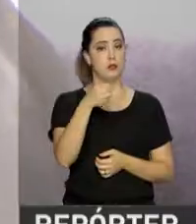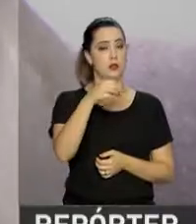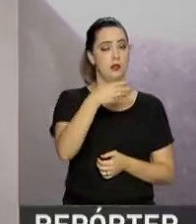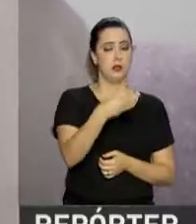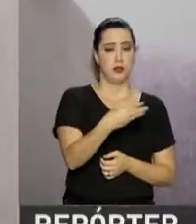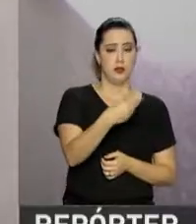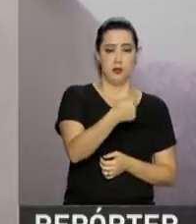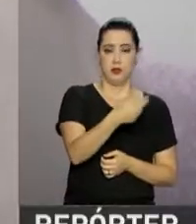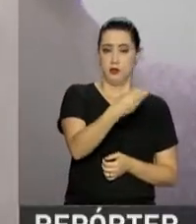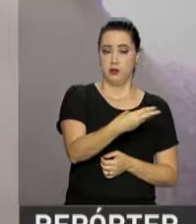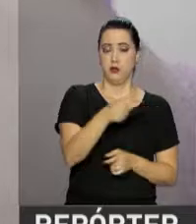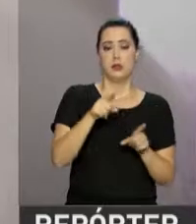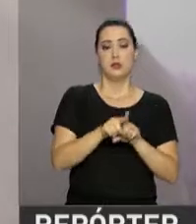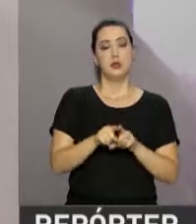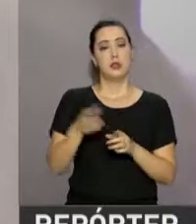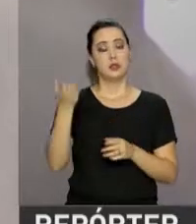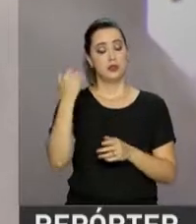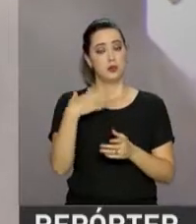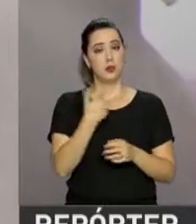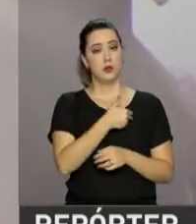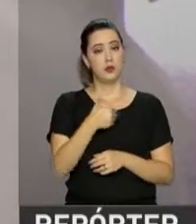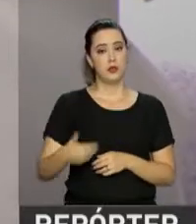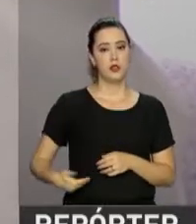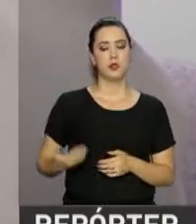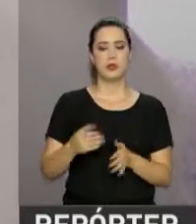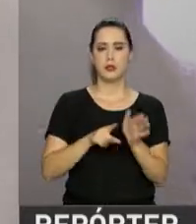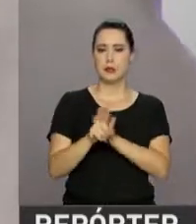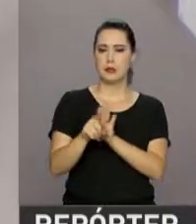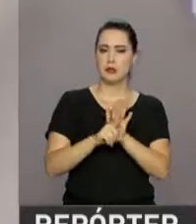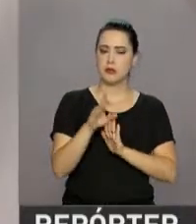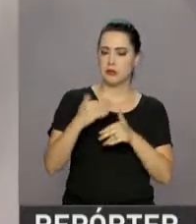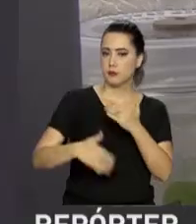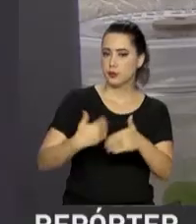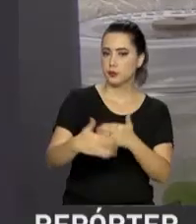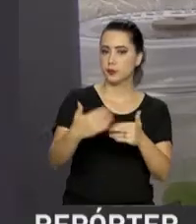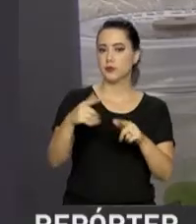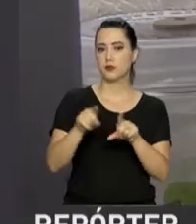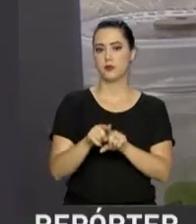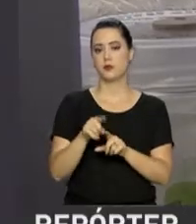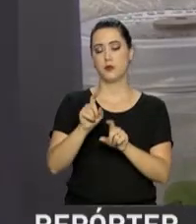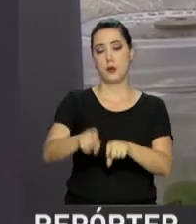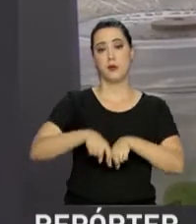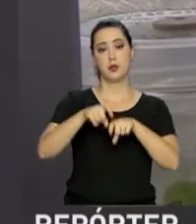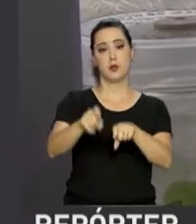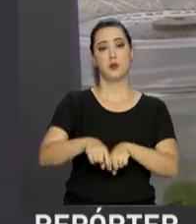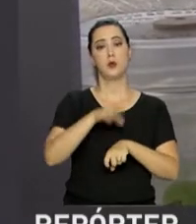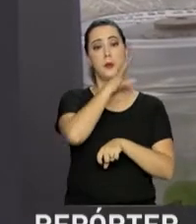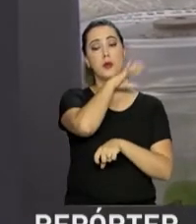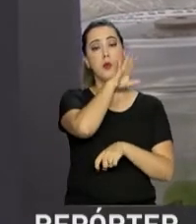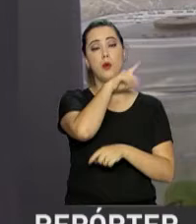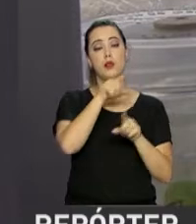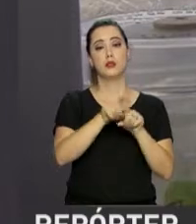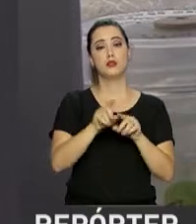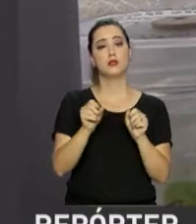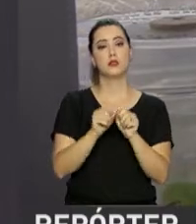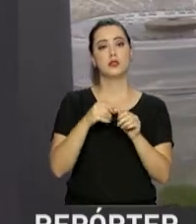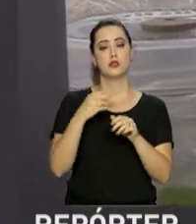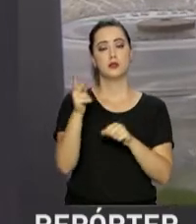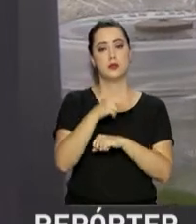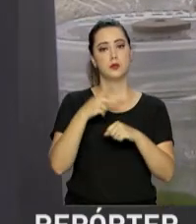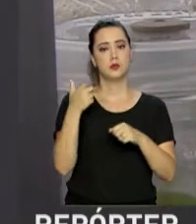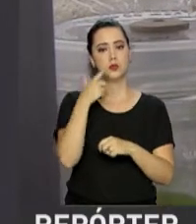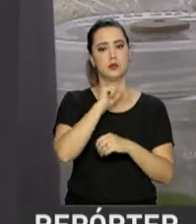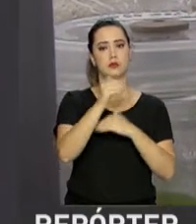época em que o governo decidiu investir em pesquisa e desenvolvimento para a agropecuária e fazer com que o país pudesse